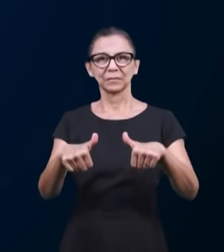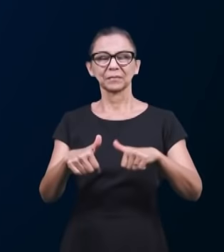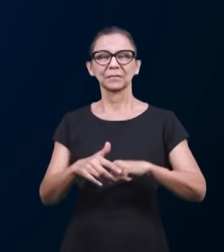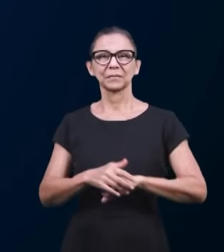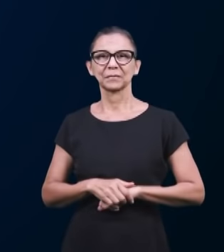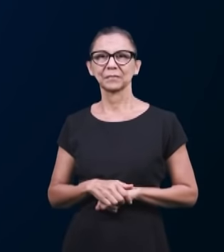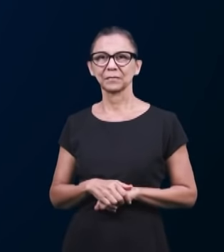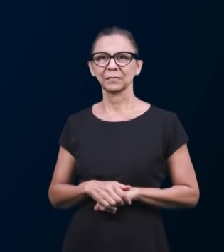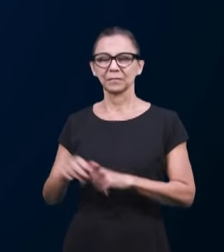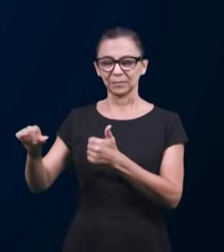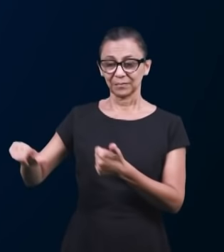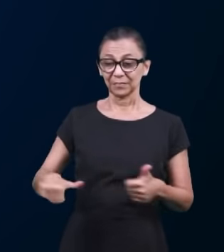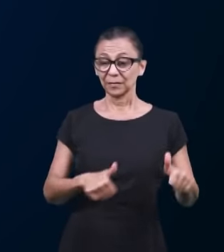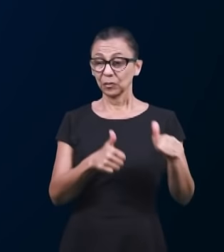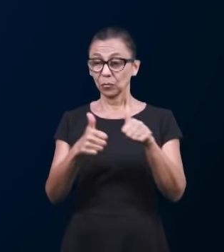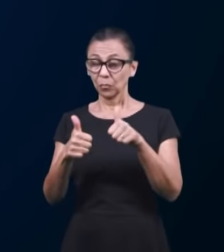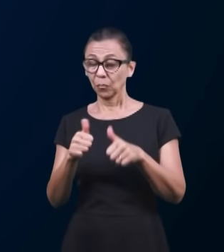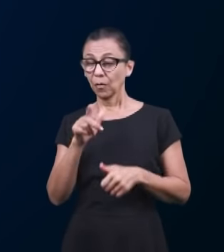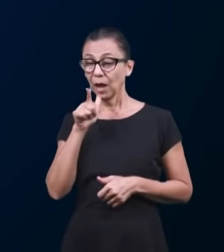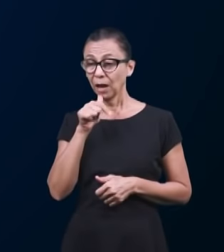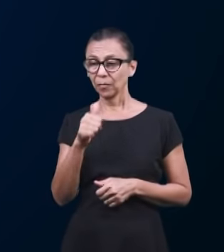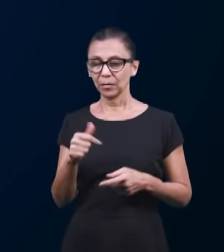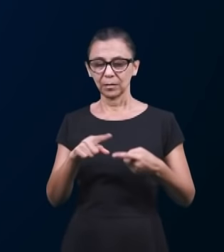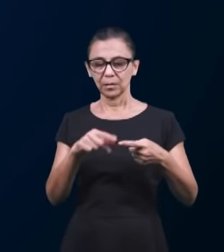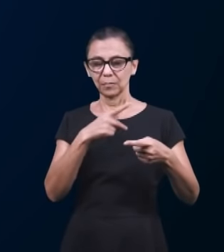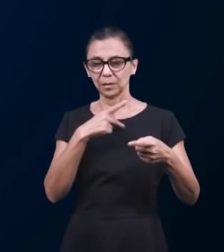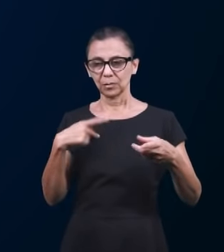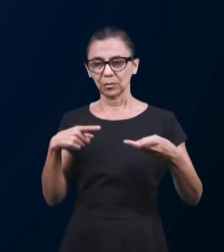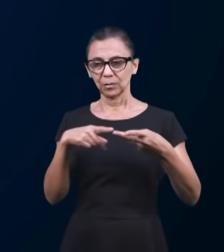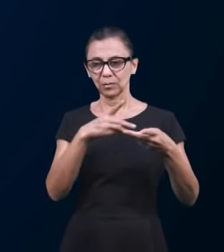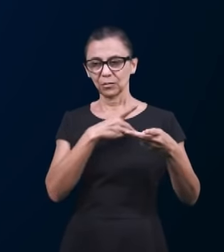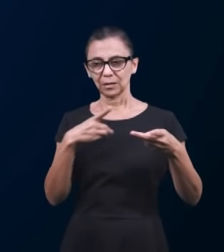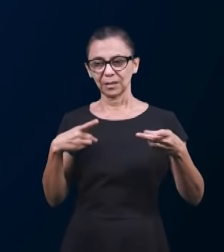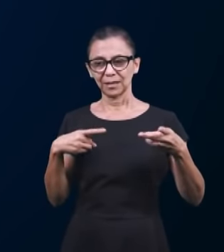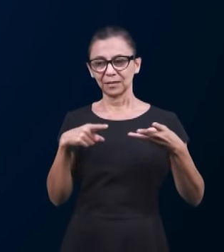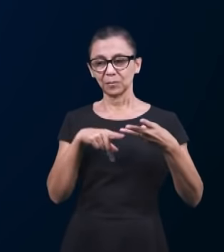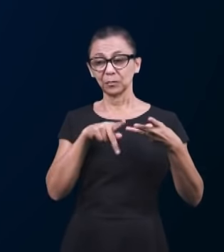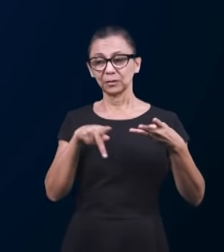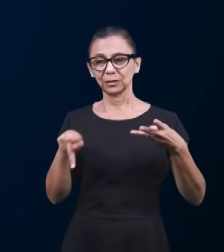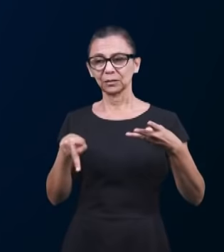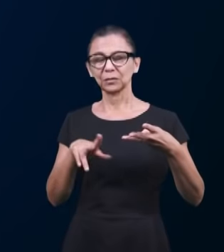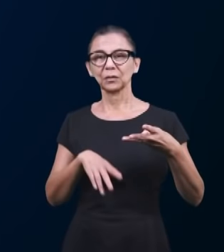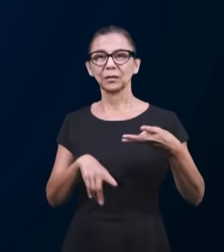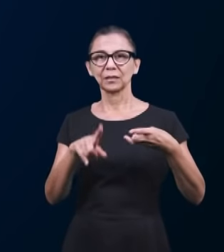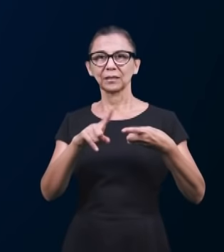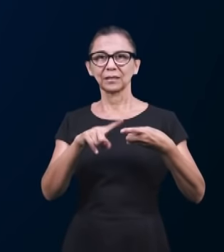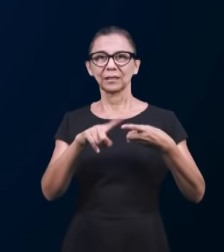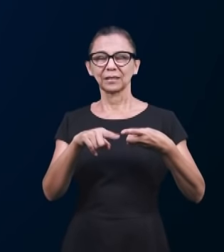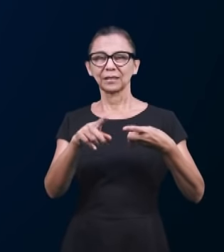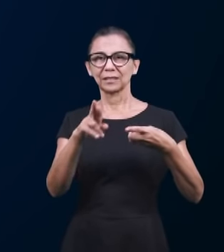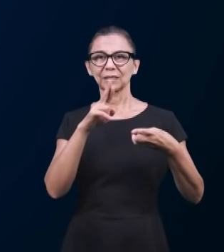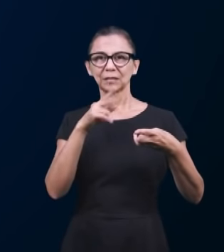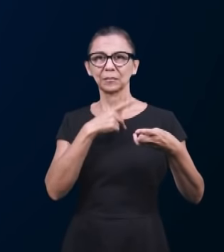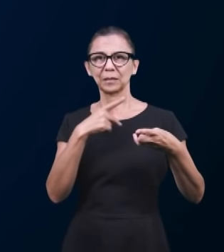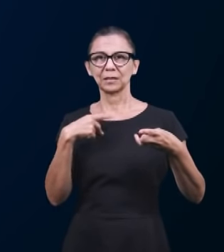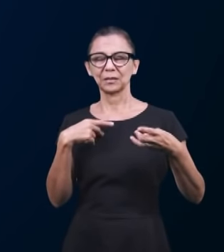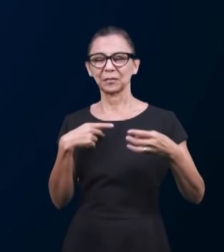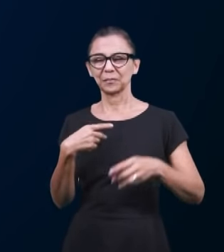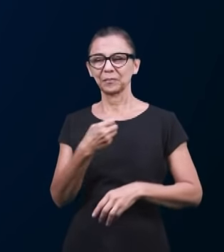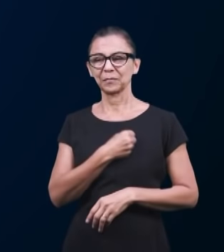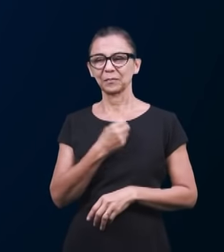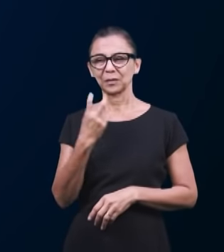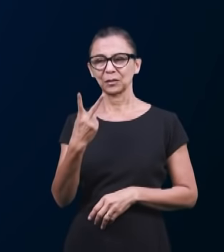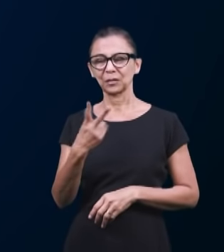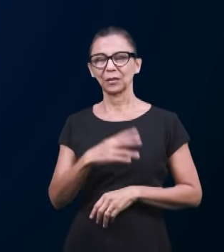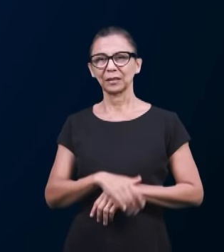que batiza com a água, é o pastor, o diácono ou a professora? O pastor. Agora,